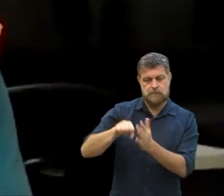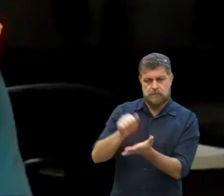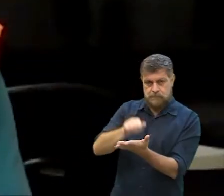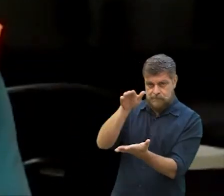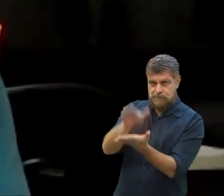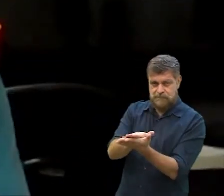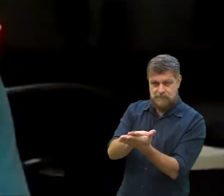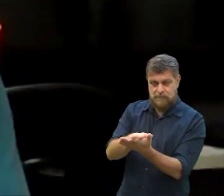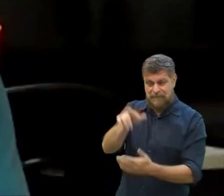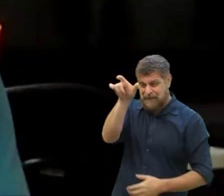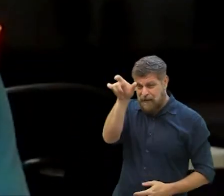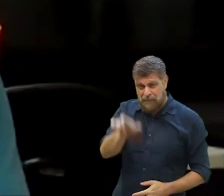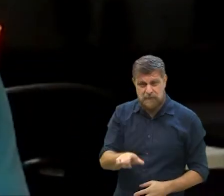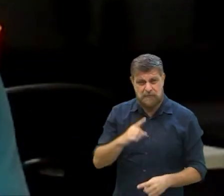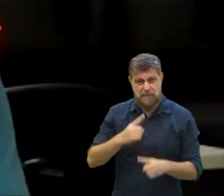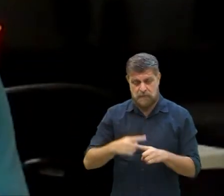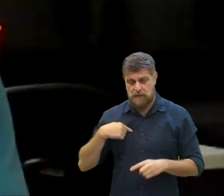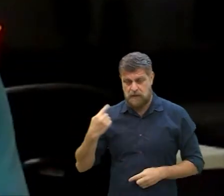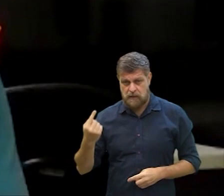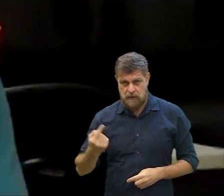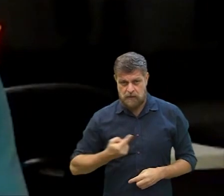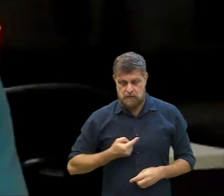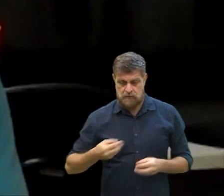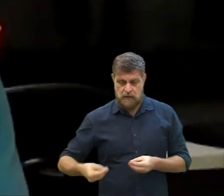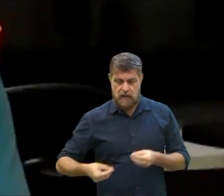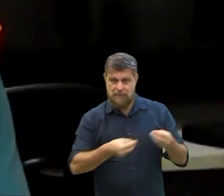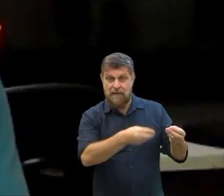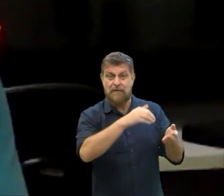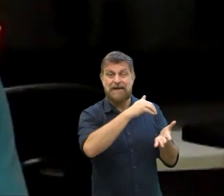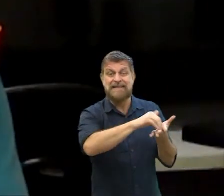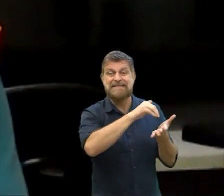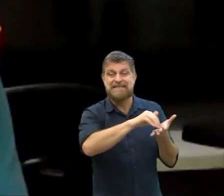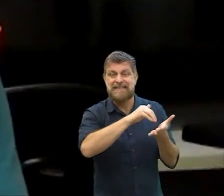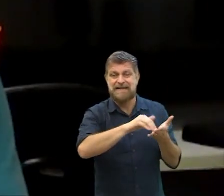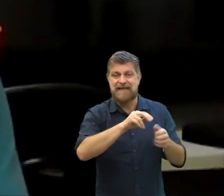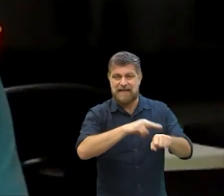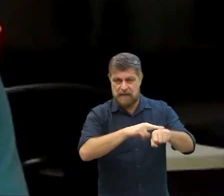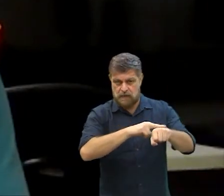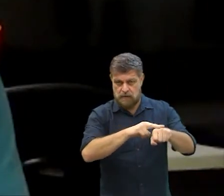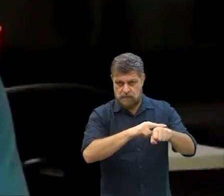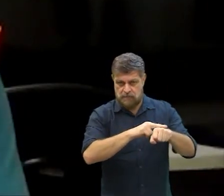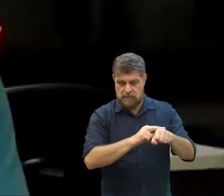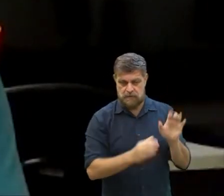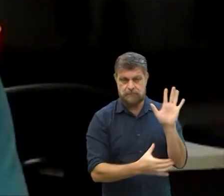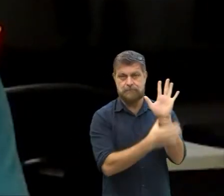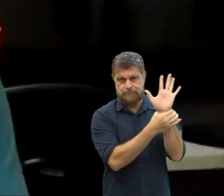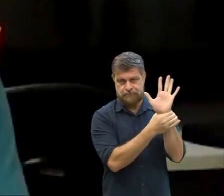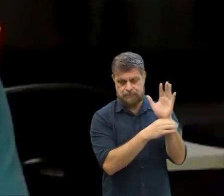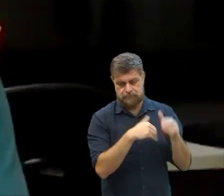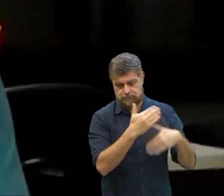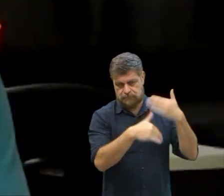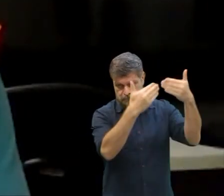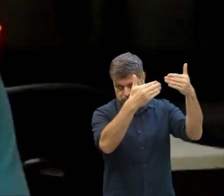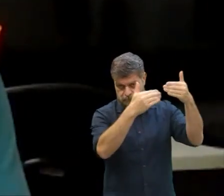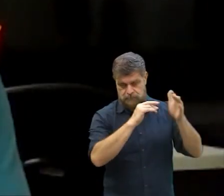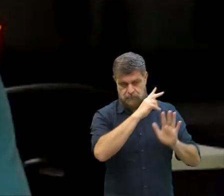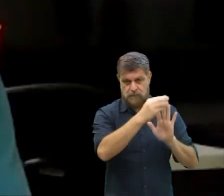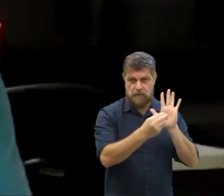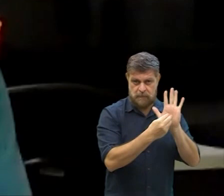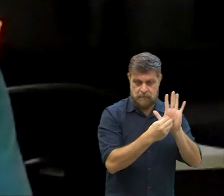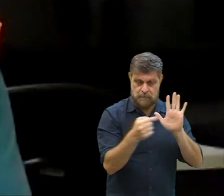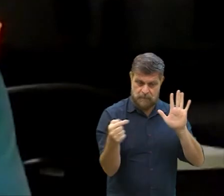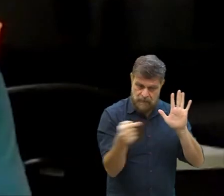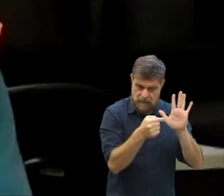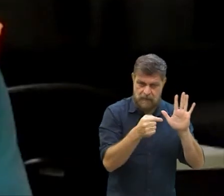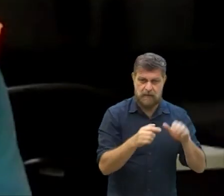a penalidade para essa pessoa, porque nós enviamos isso para a Secretaria do Verde e Desenvolvimento Sustentável, do Meio